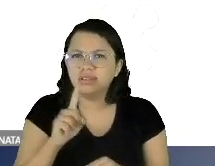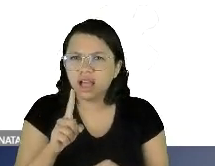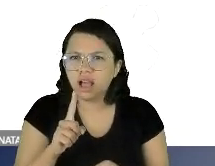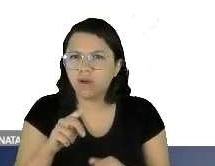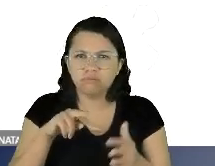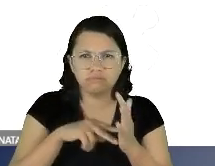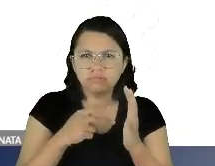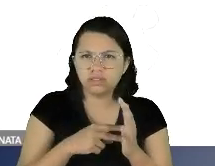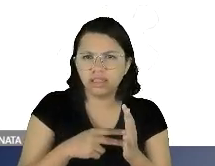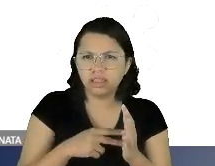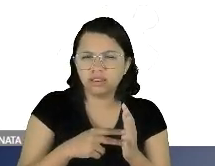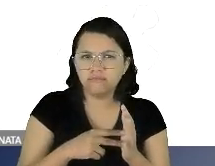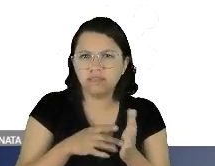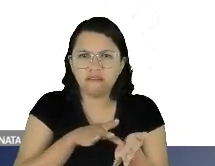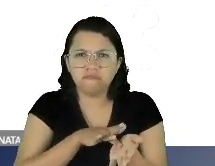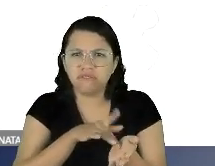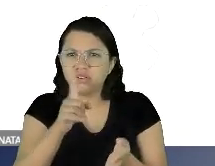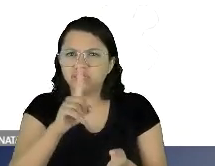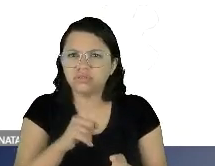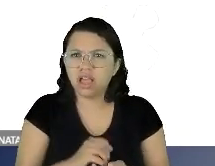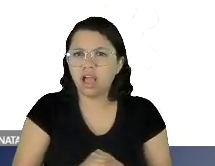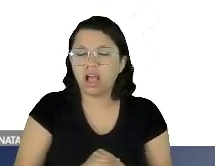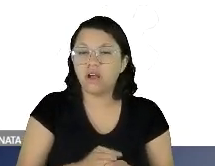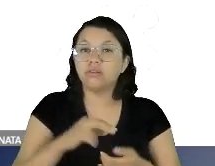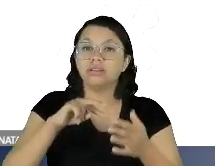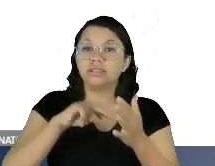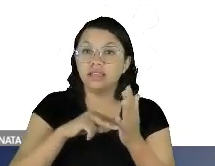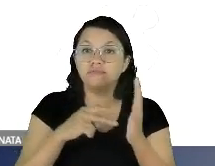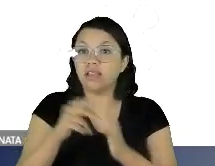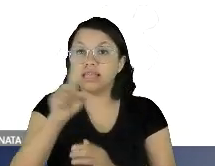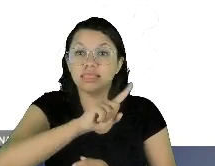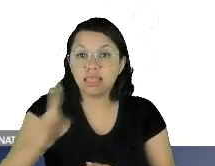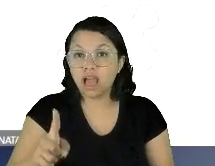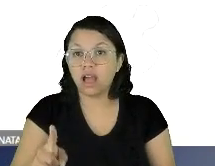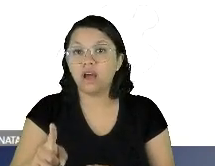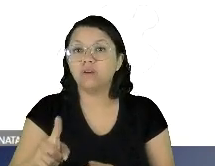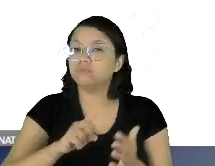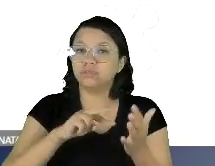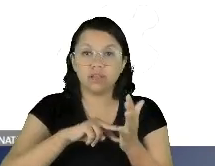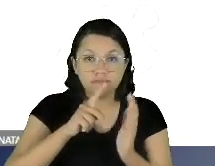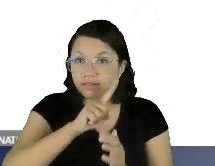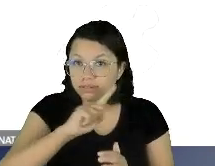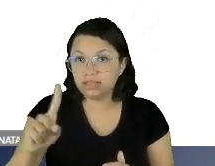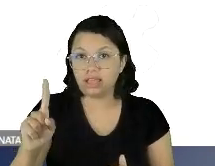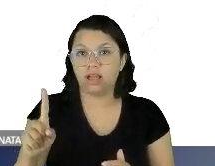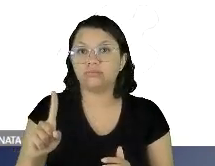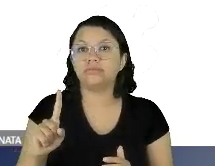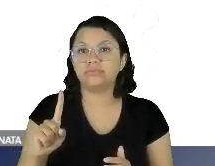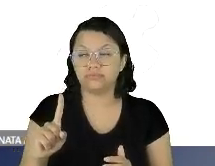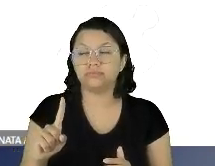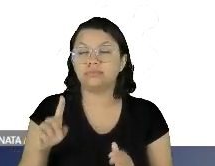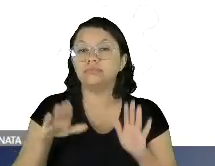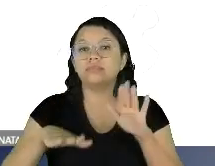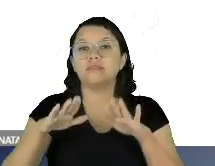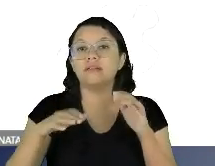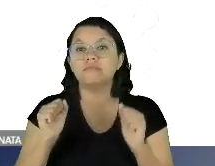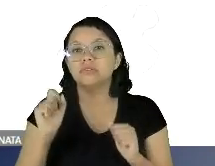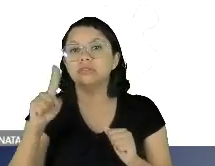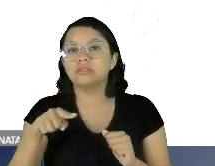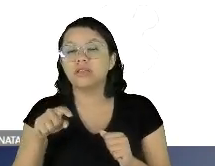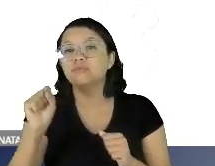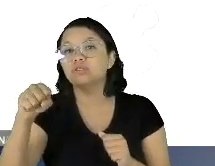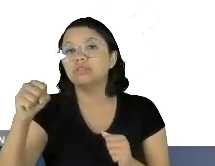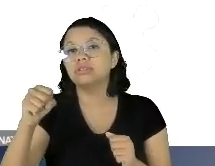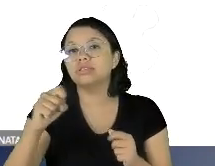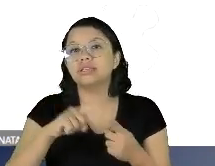charminho. Acabou o charminho, minha gente. Não é não e ponto, tá? O talvez até pode ser um sim, mas